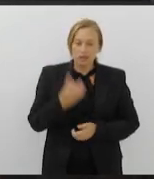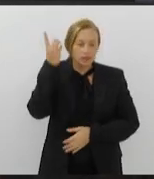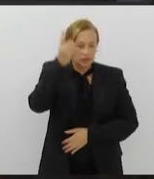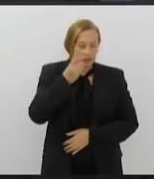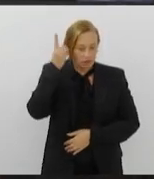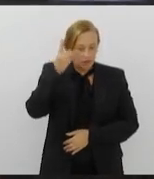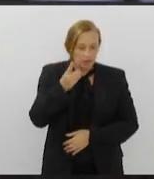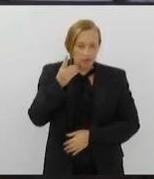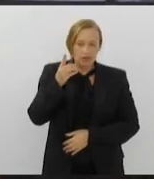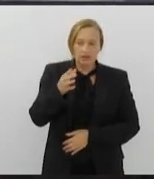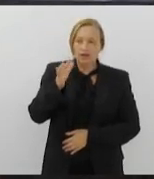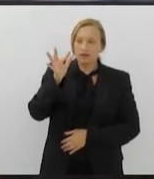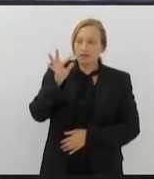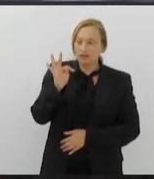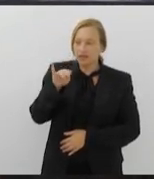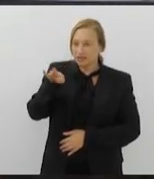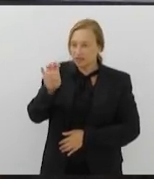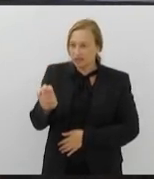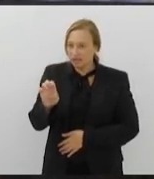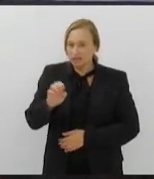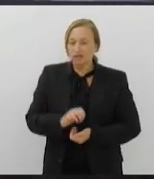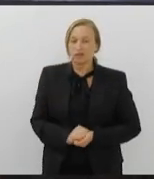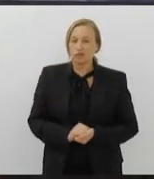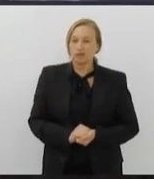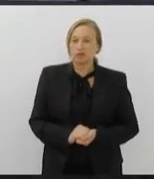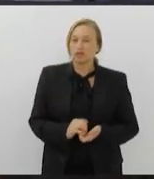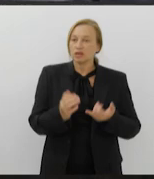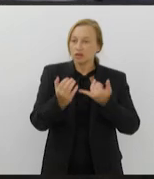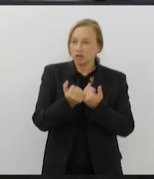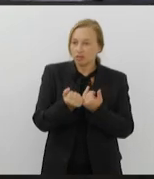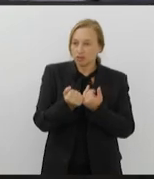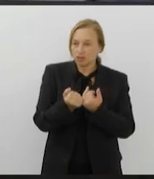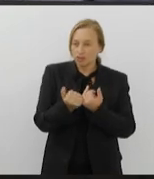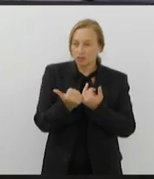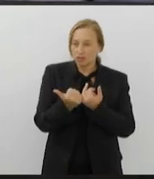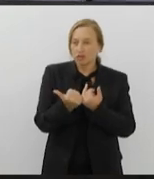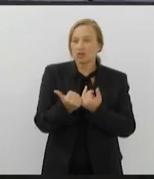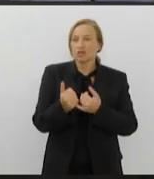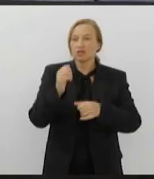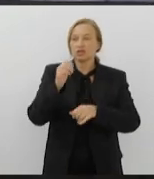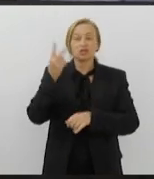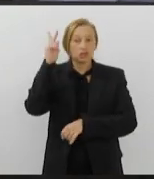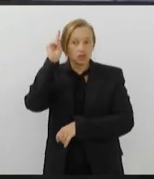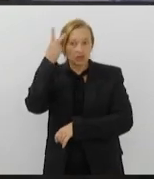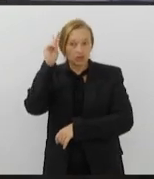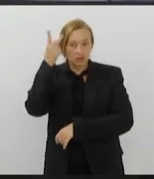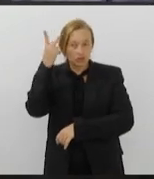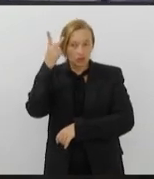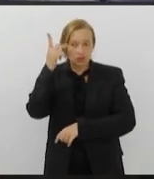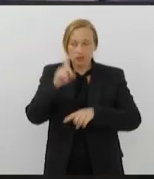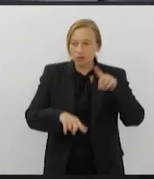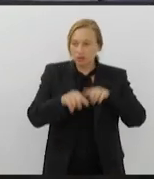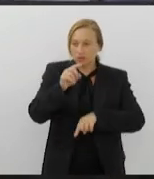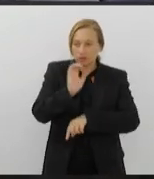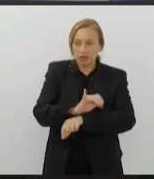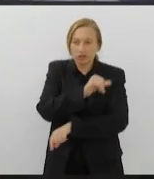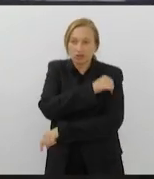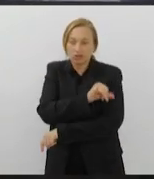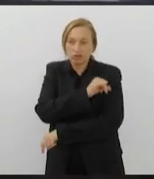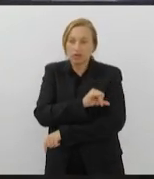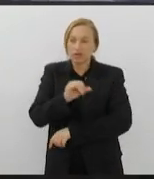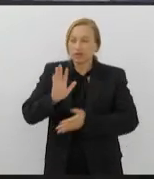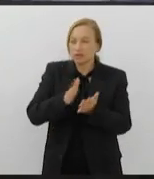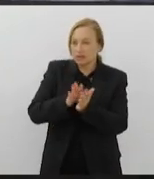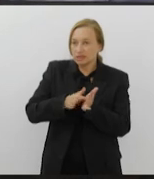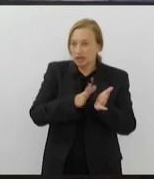deputada Franciane Mota, que tomba por interesse histórico e cultural do estado do Rio de Janeiro os 5 sambaquis do município